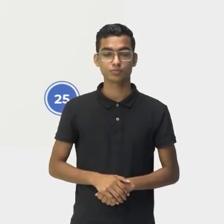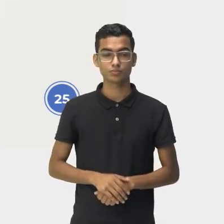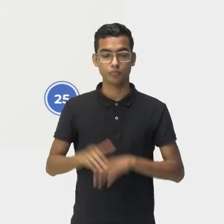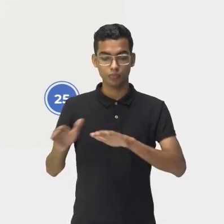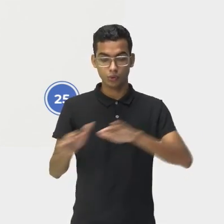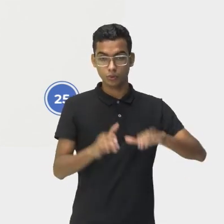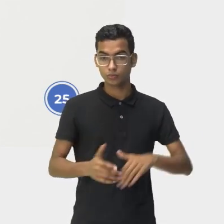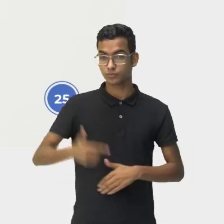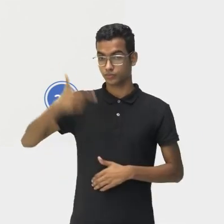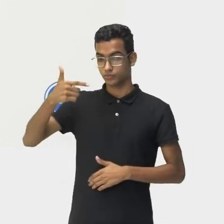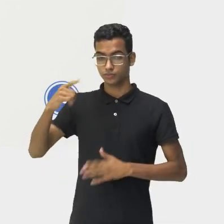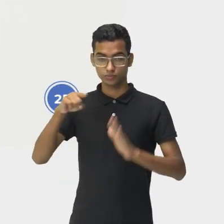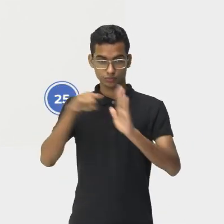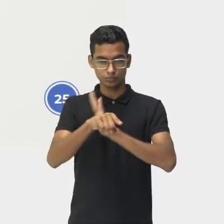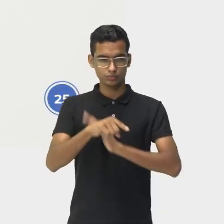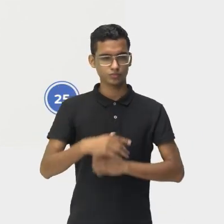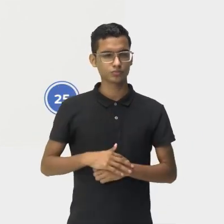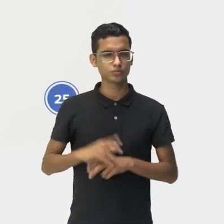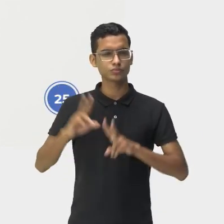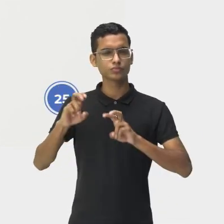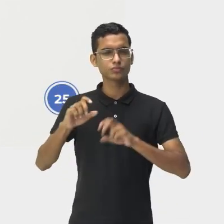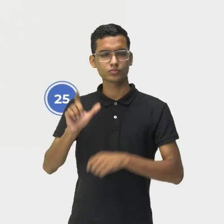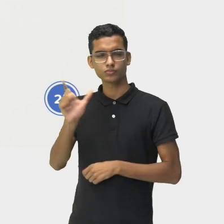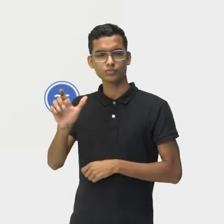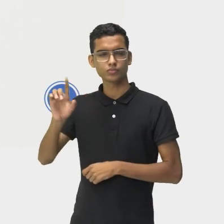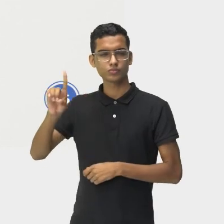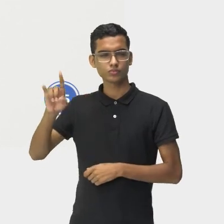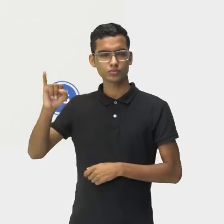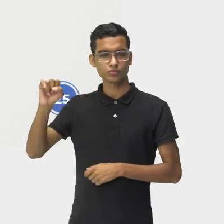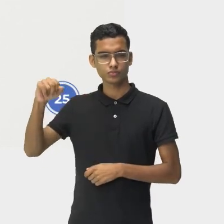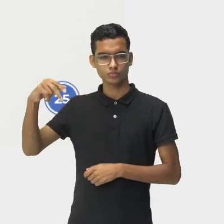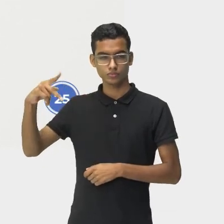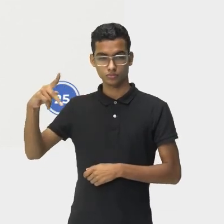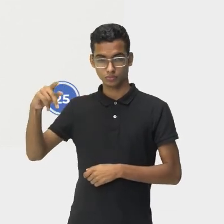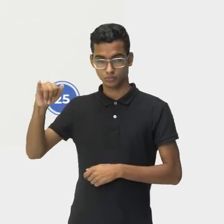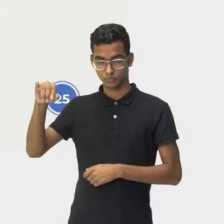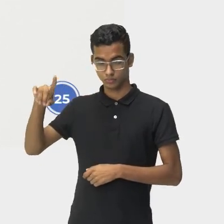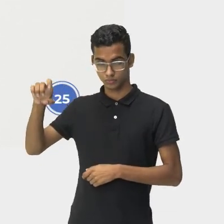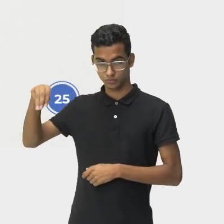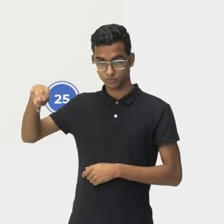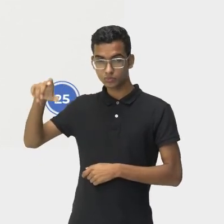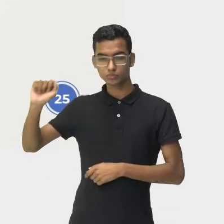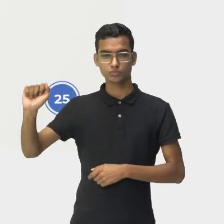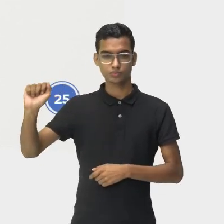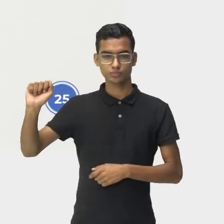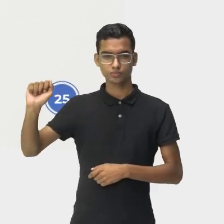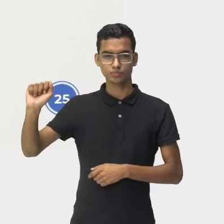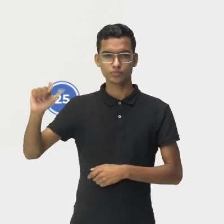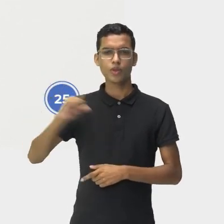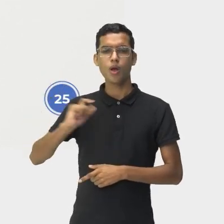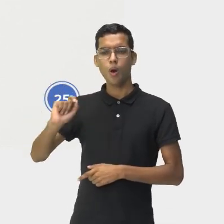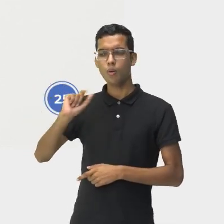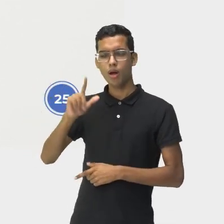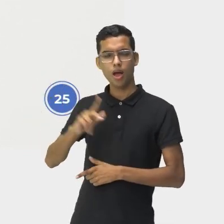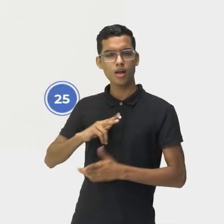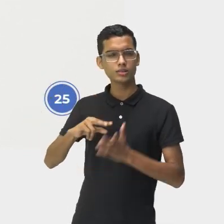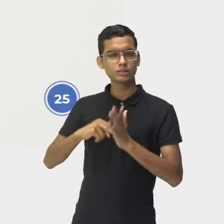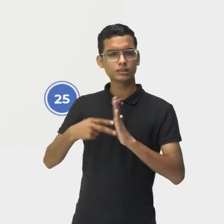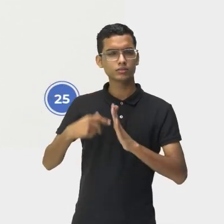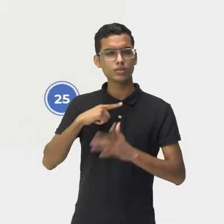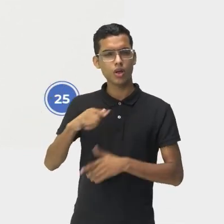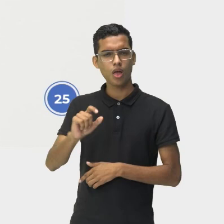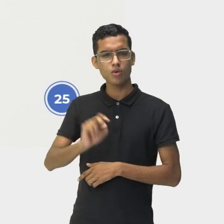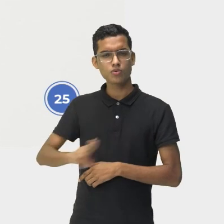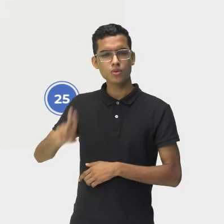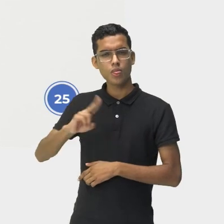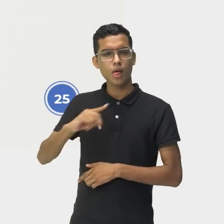questão 2, a gente está falando sobre dislipidemia, né? Que é um termo utilizado para descrever as alterações